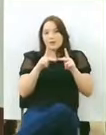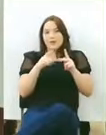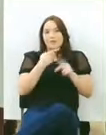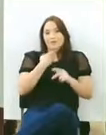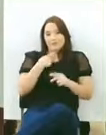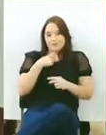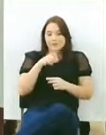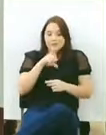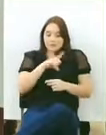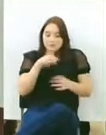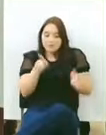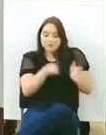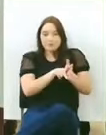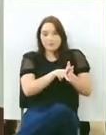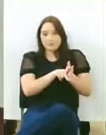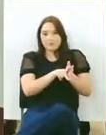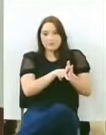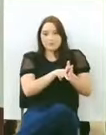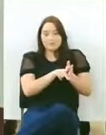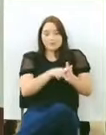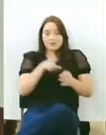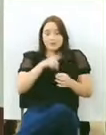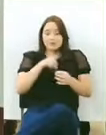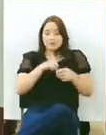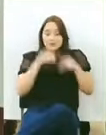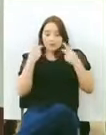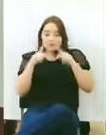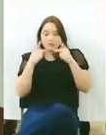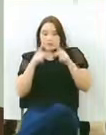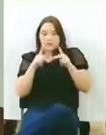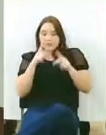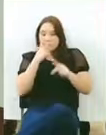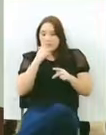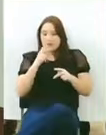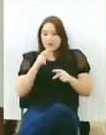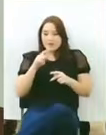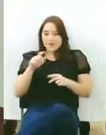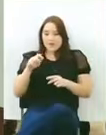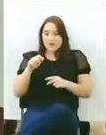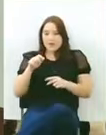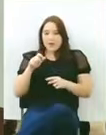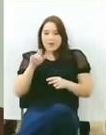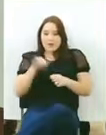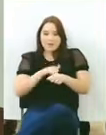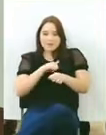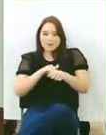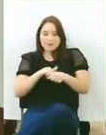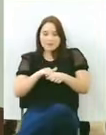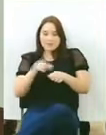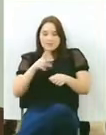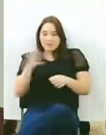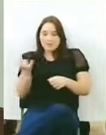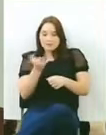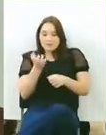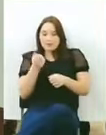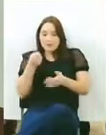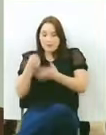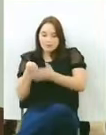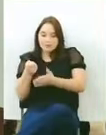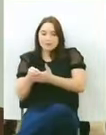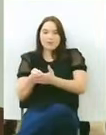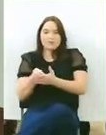Não empurrados, não contra a própria vontade, não apertados pelas exigências dos